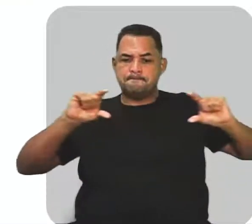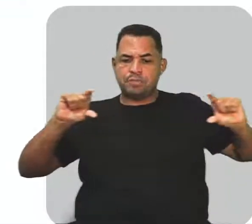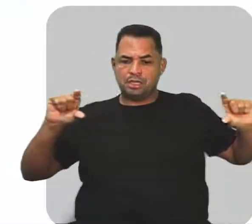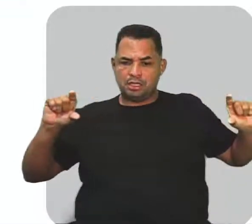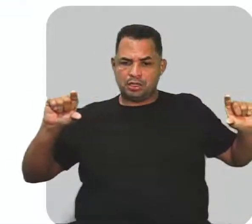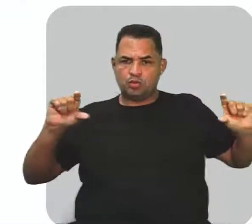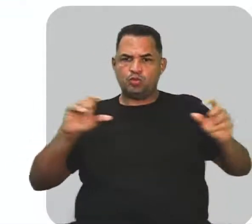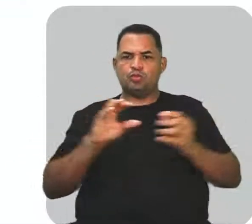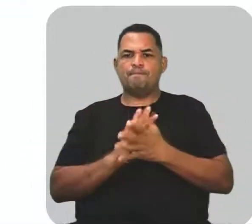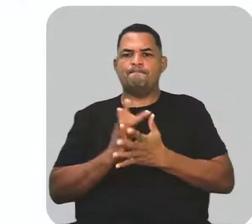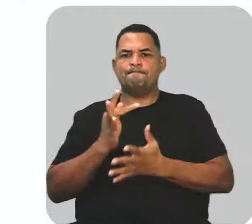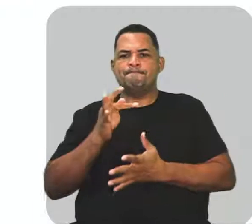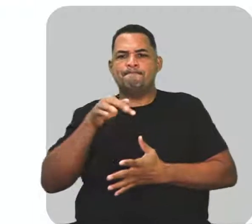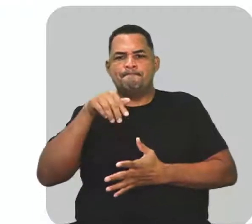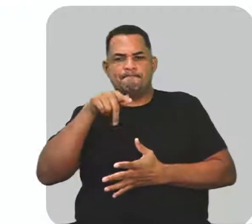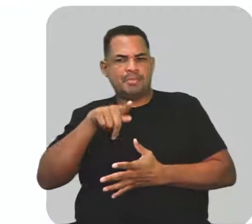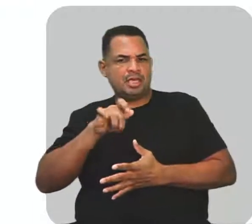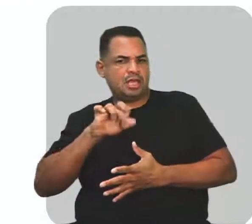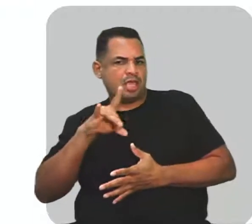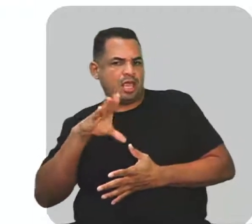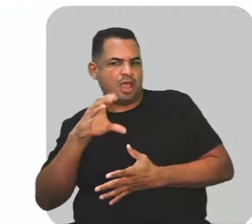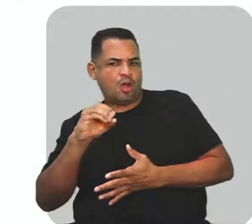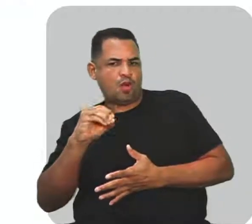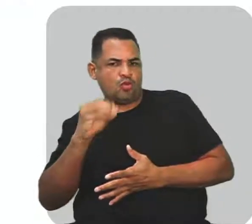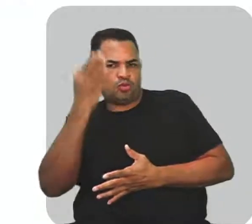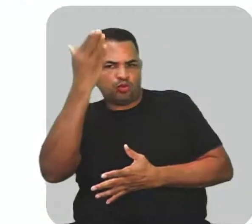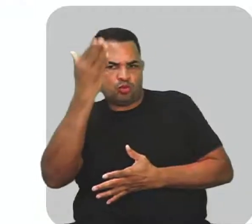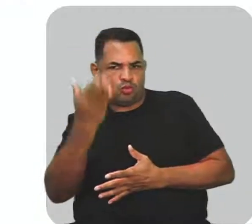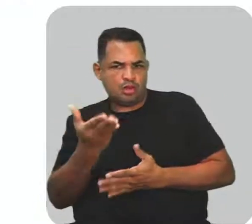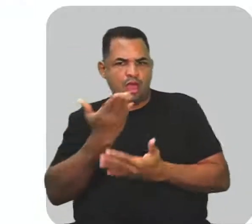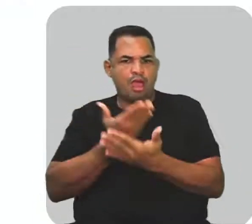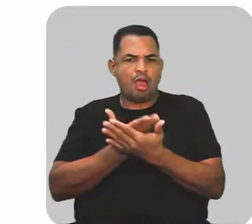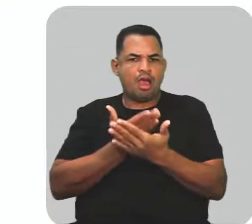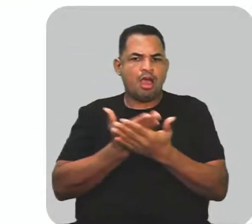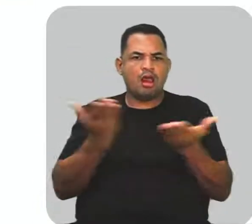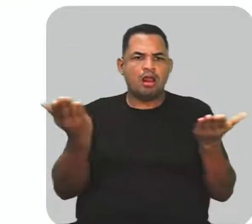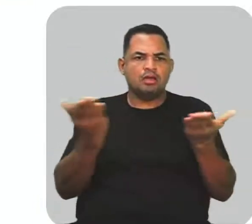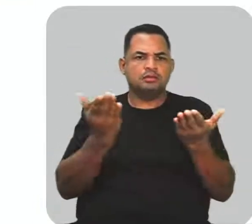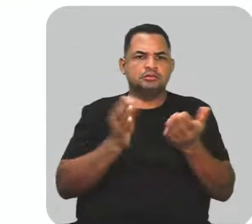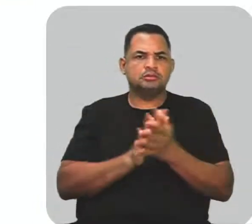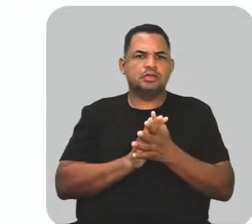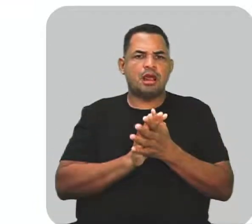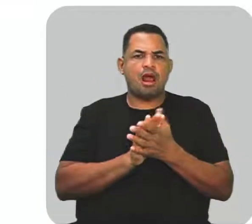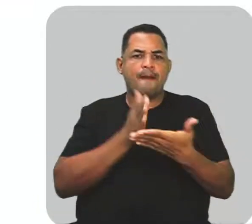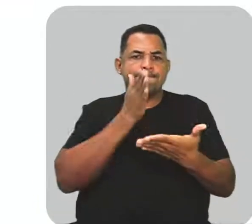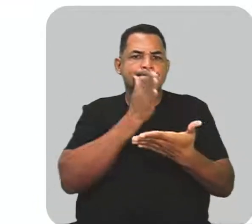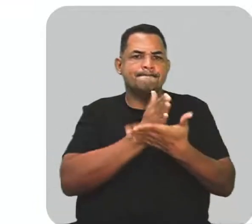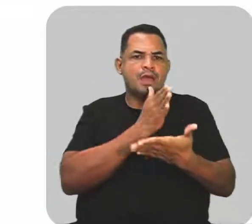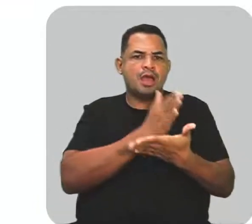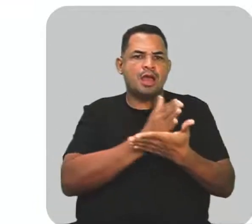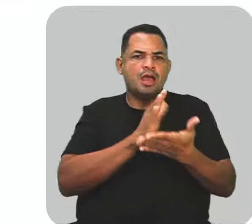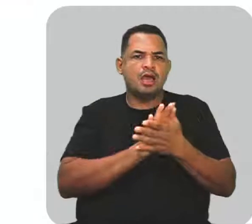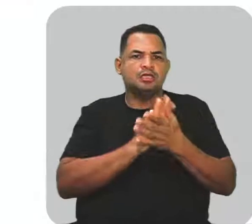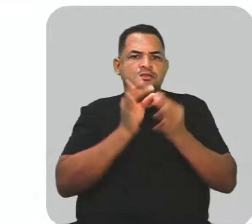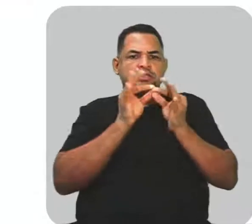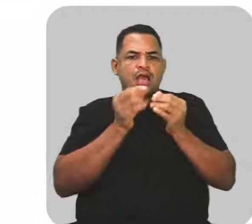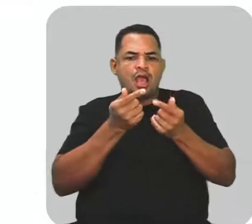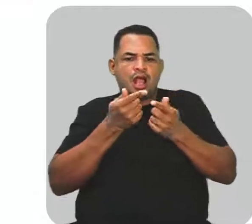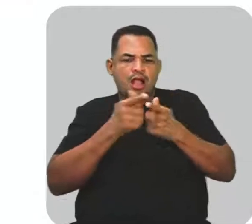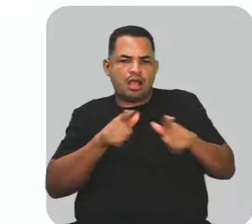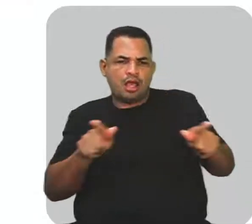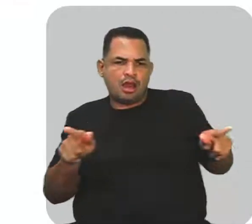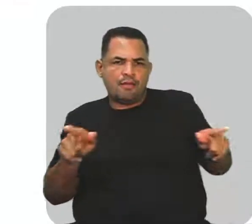trabalhar período, ou seja, vamos nesta aula trabalhar a parte da gramática, que neste